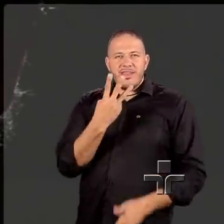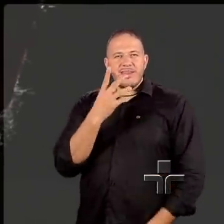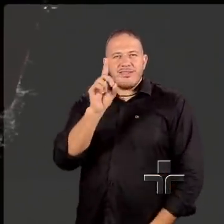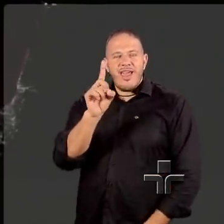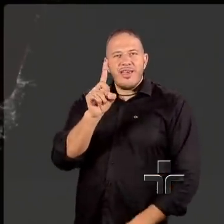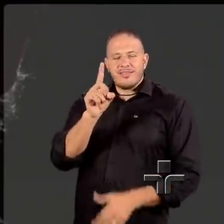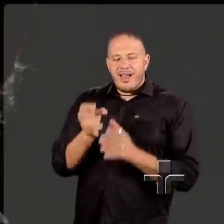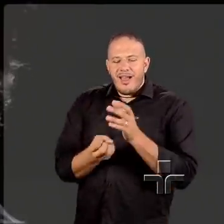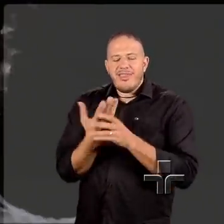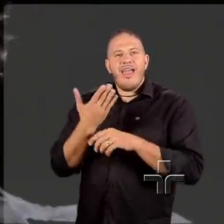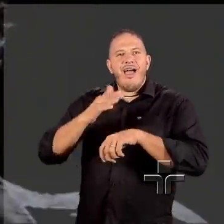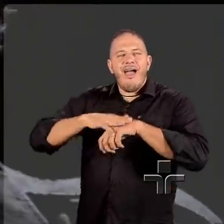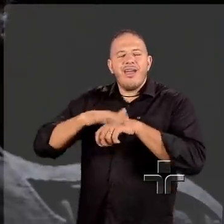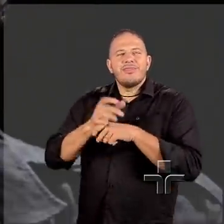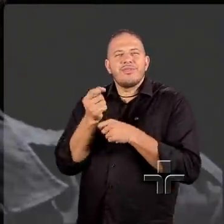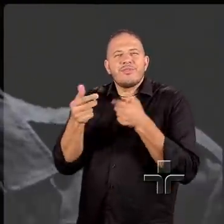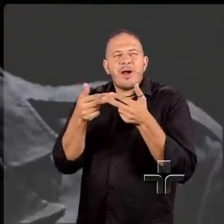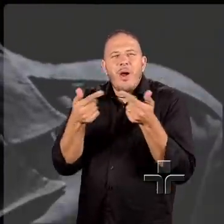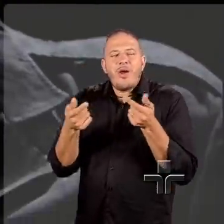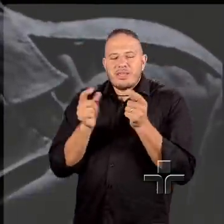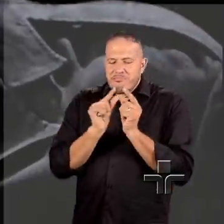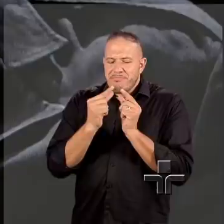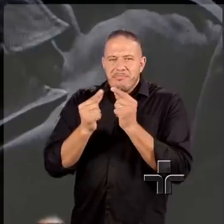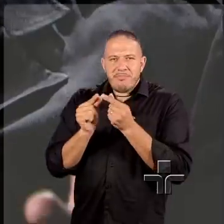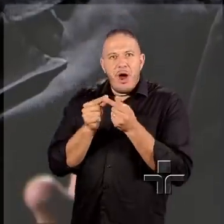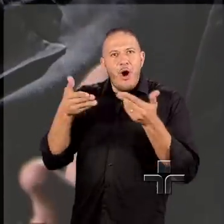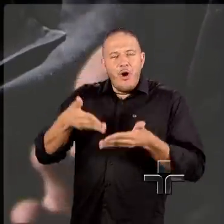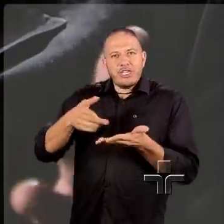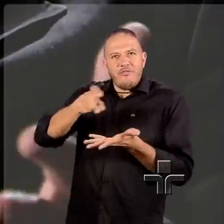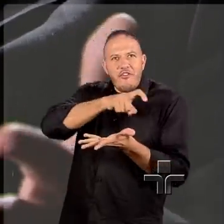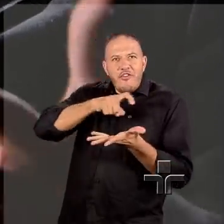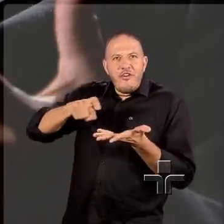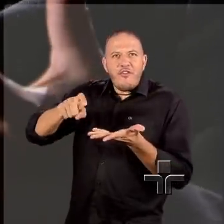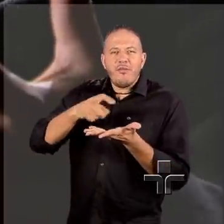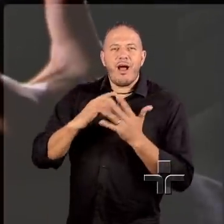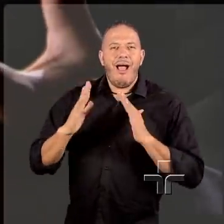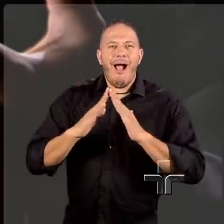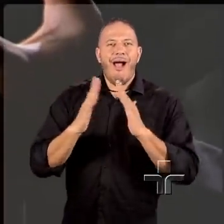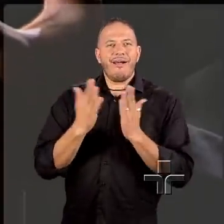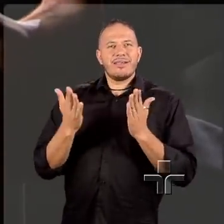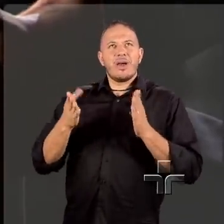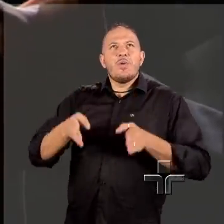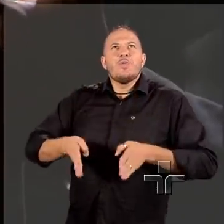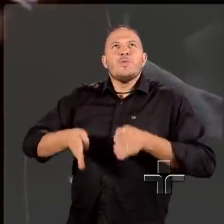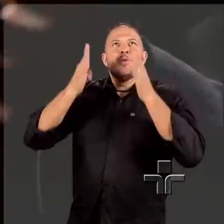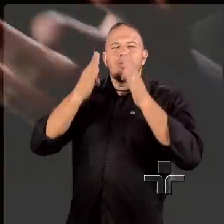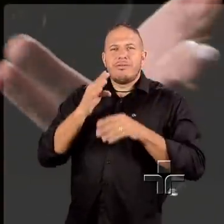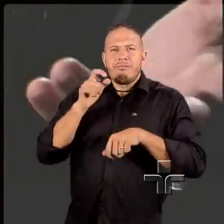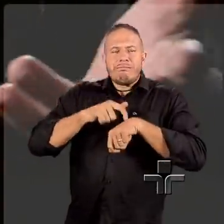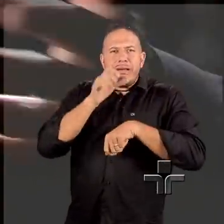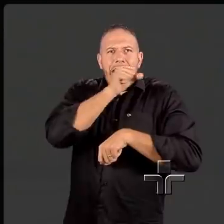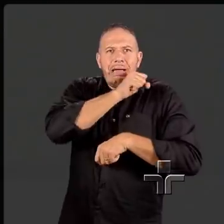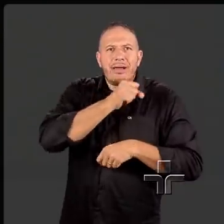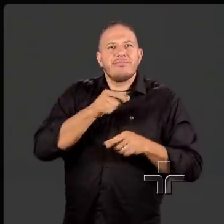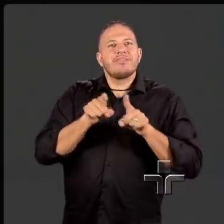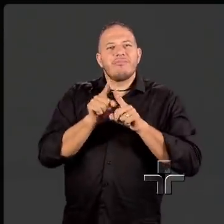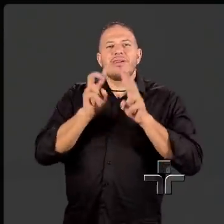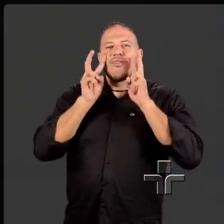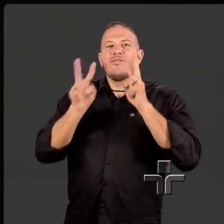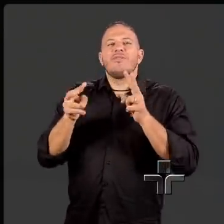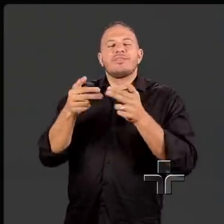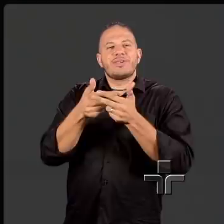pequenas peças, né? E hoje constroem casas, constroem prédios muito rapidamente. A gente também viu o